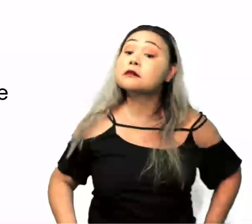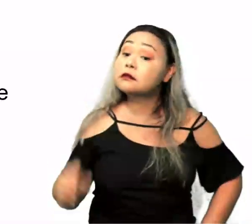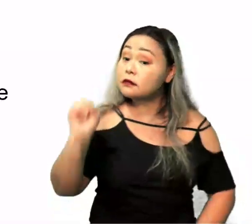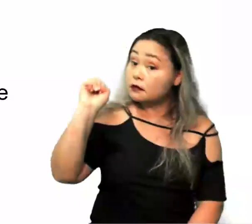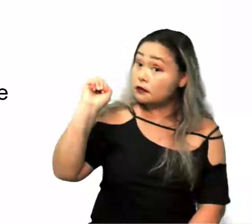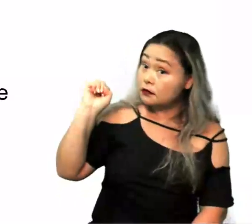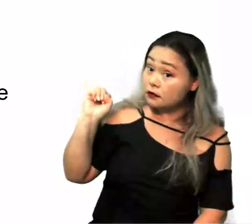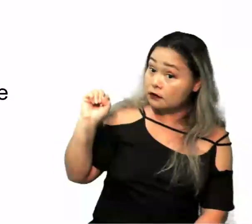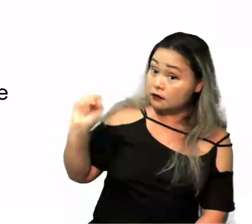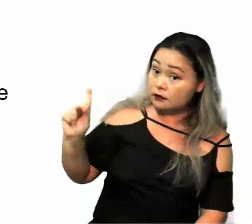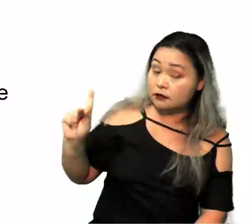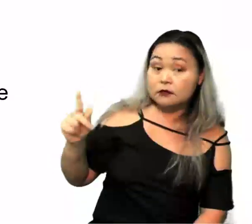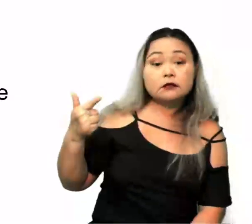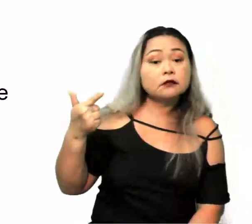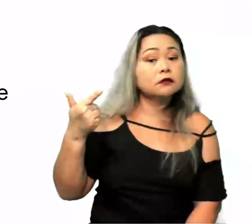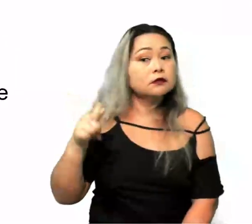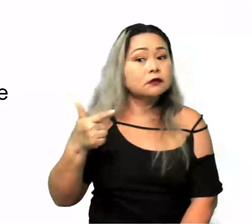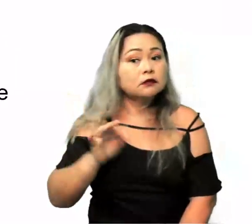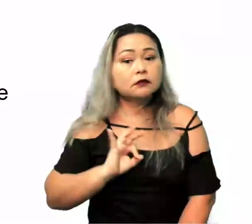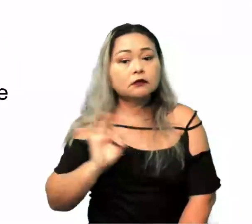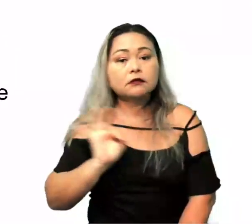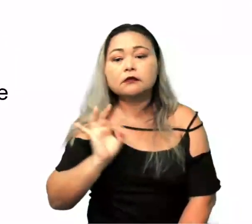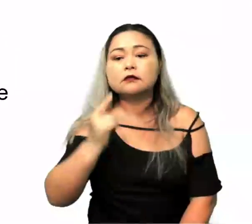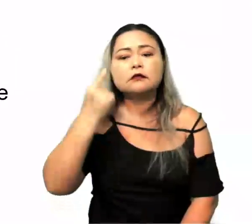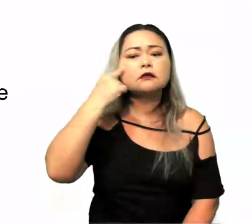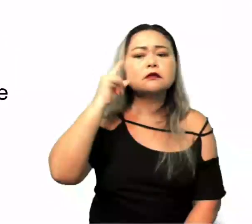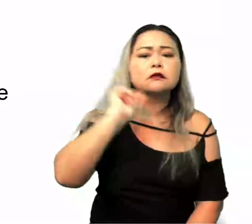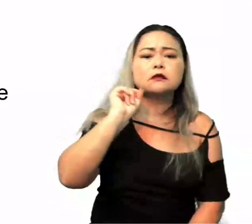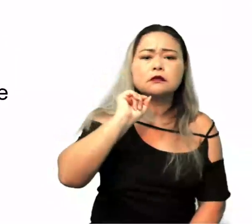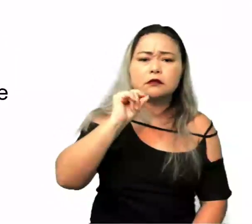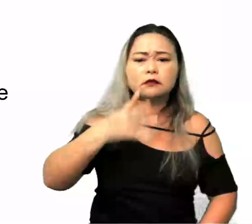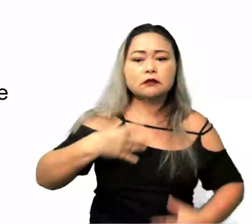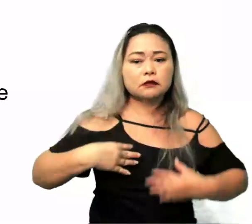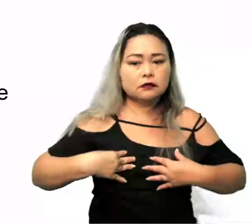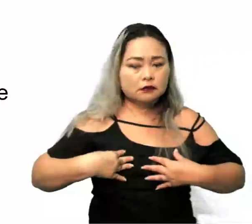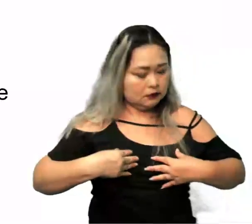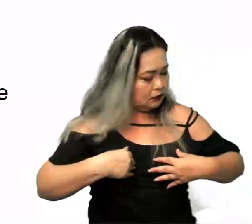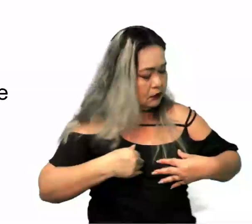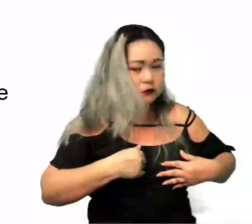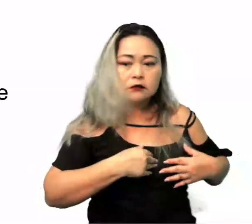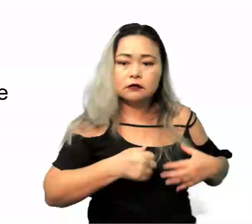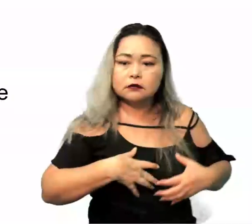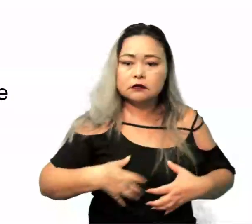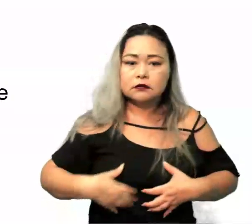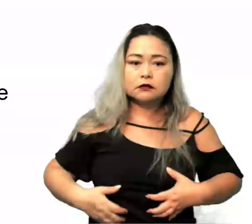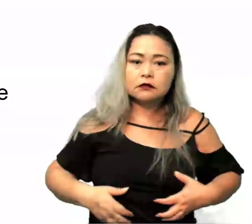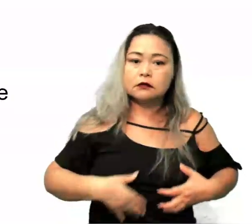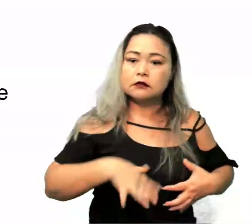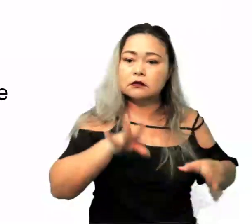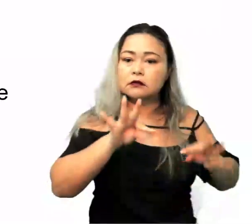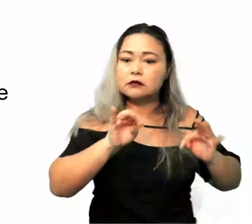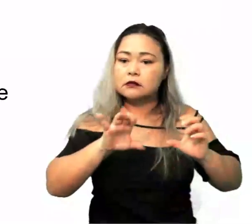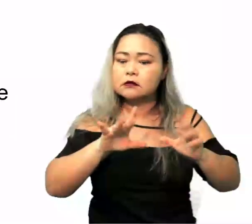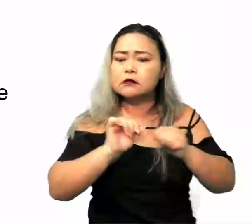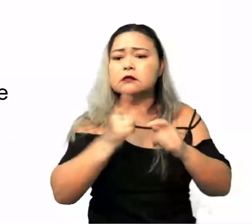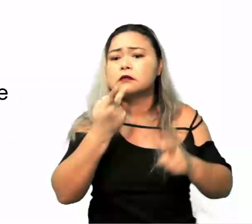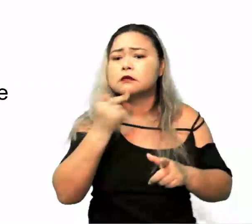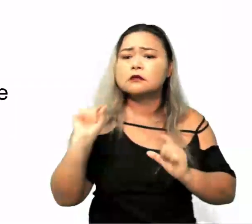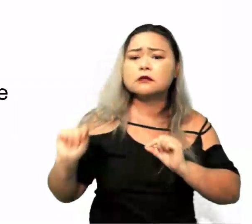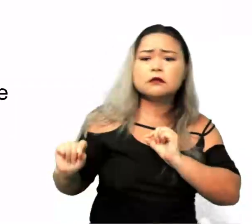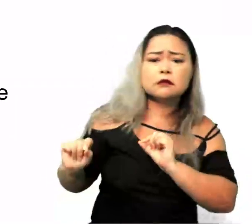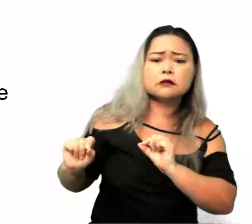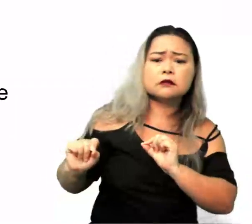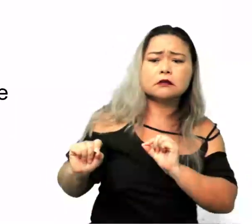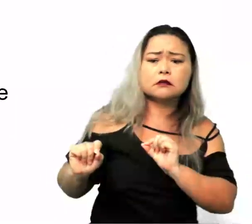Ok, além disso, não existia sequer a hipótese de que os tecidos fossem estruturados totalmente por células. O que ele está querendo dizer aqui,